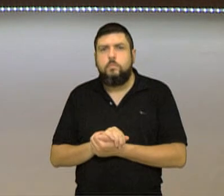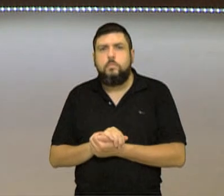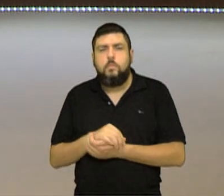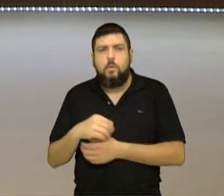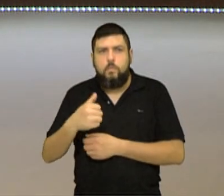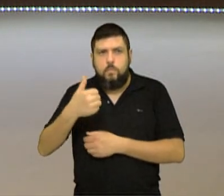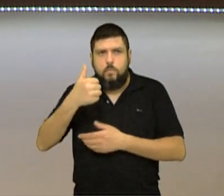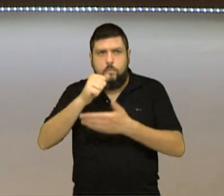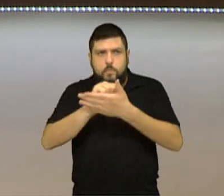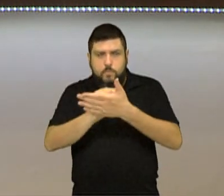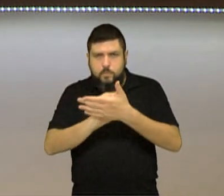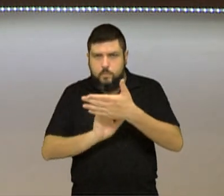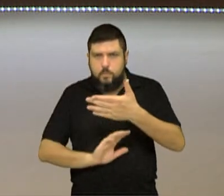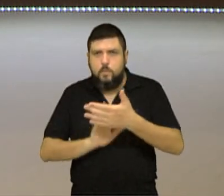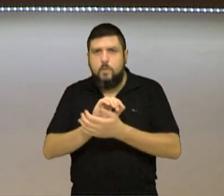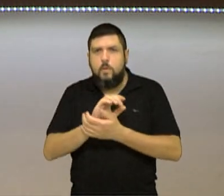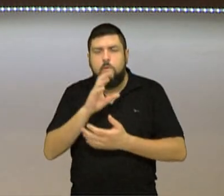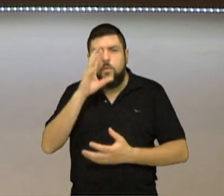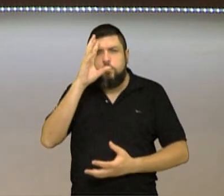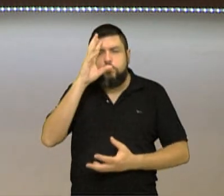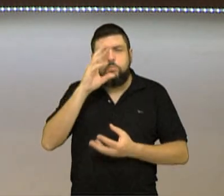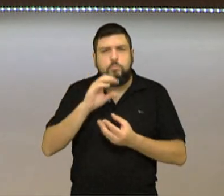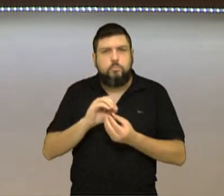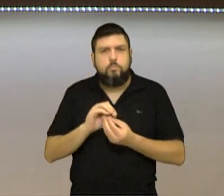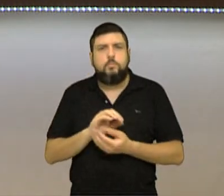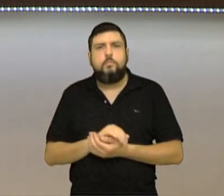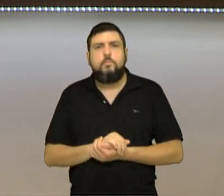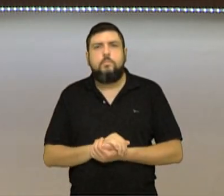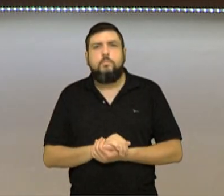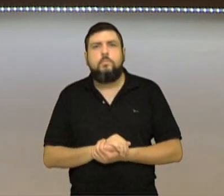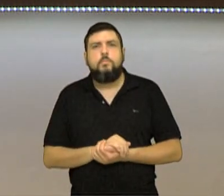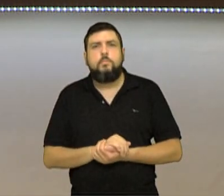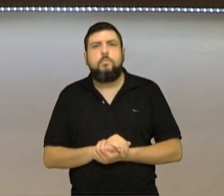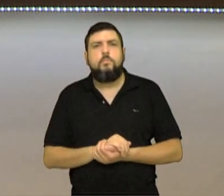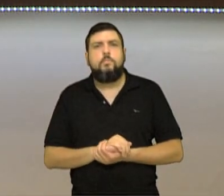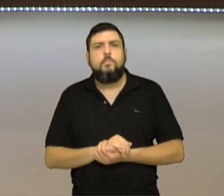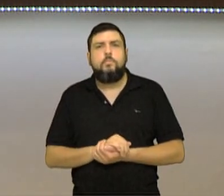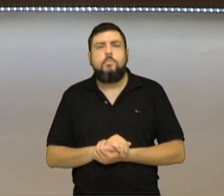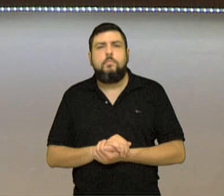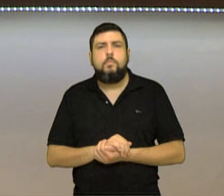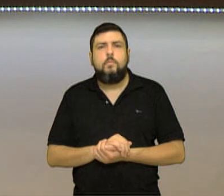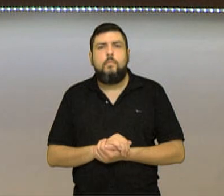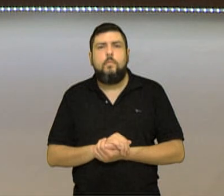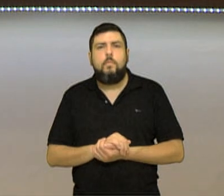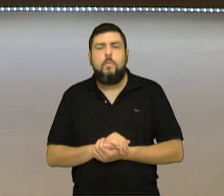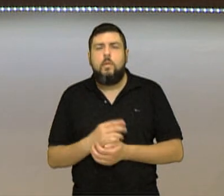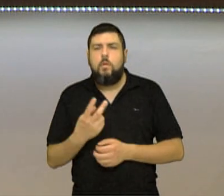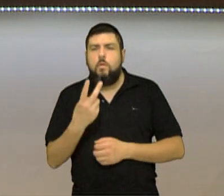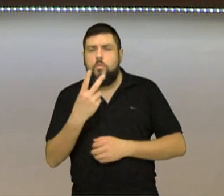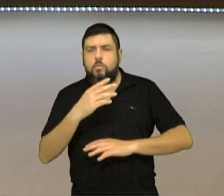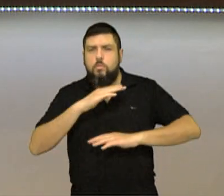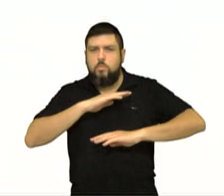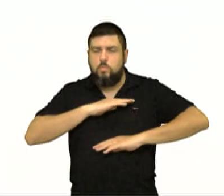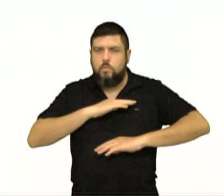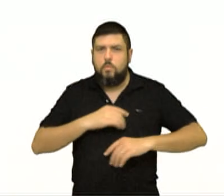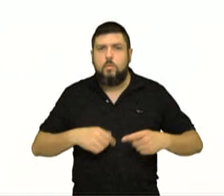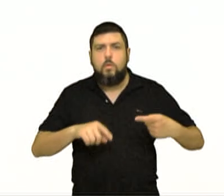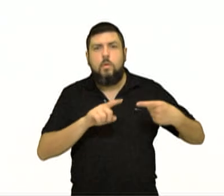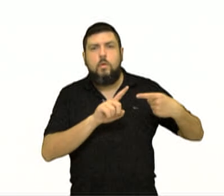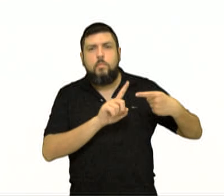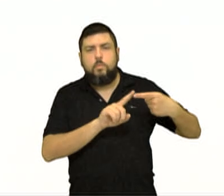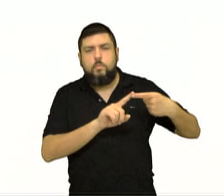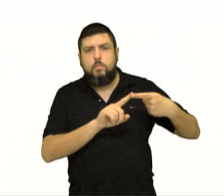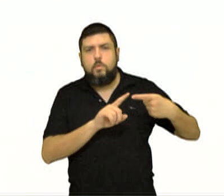primeira atividade para refletir um pouquinho sobre isso que a gente está falando, certo? Considere 2 situações. A primeira trata-se